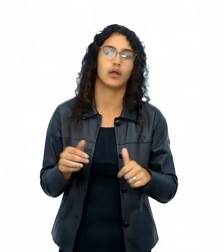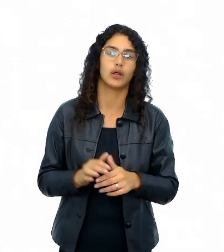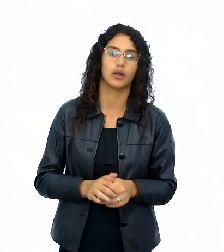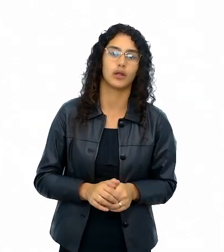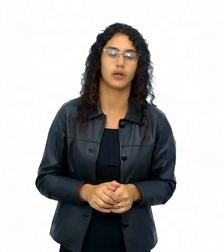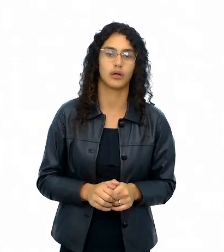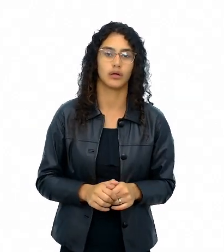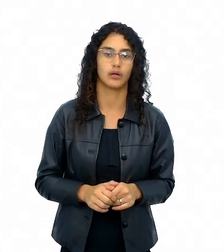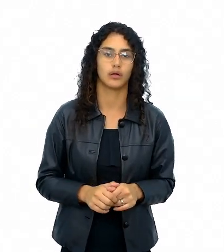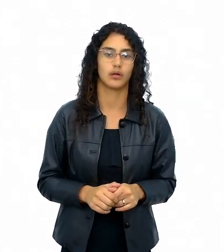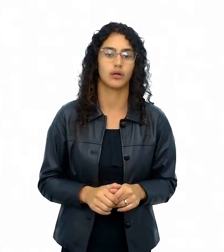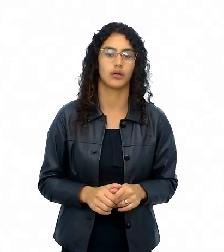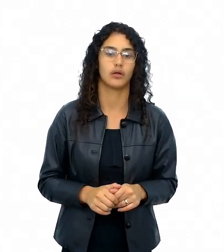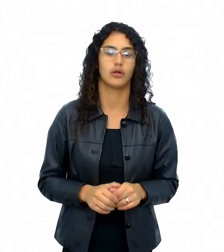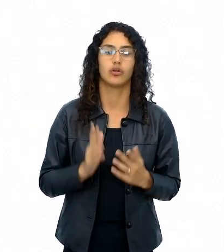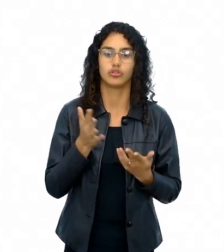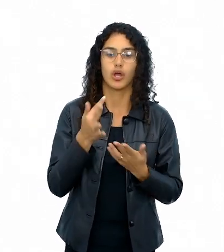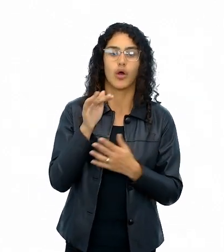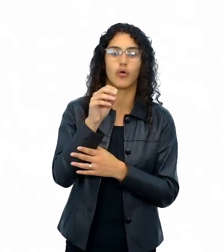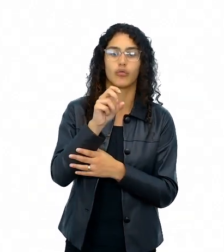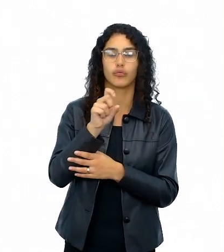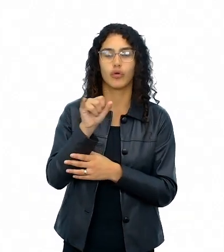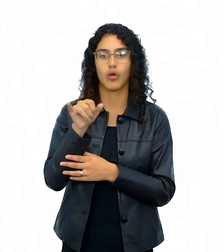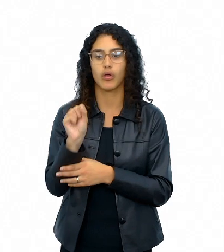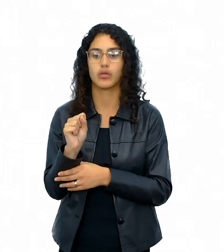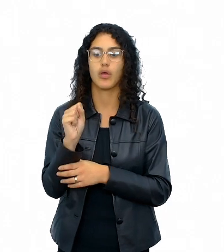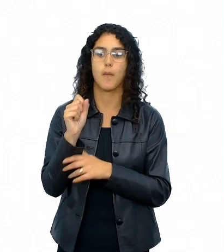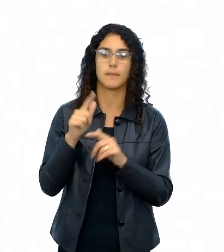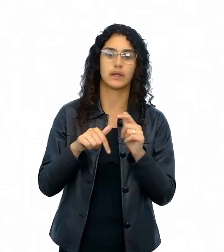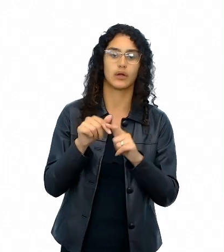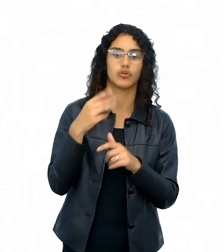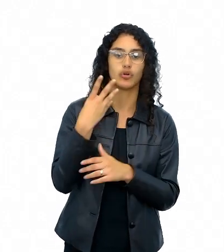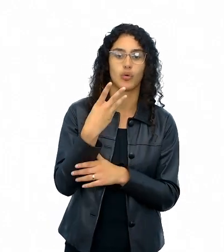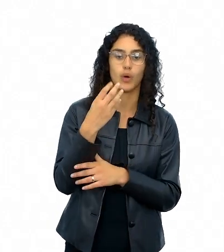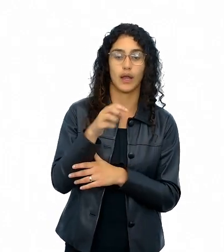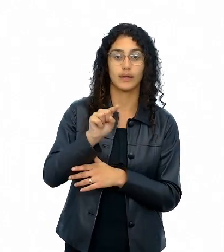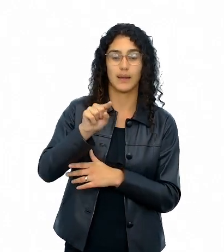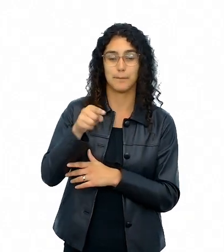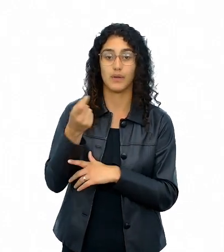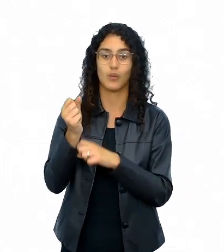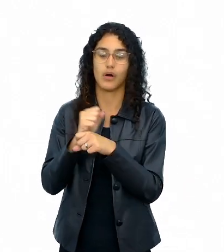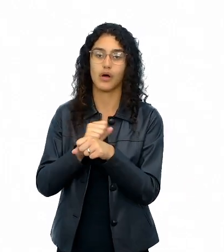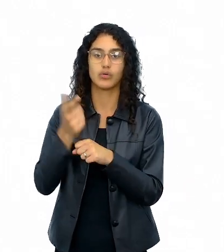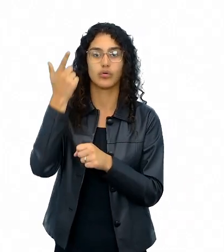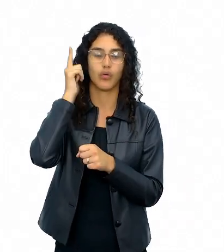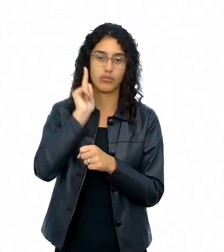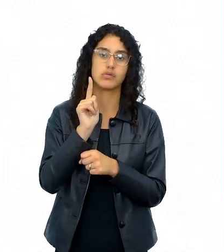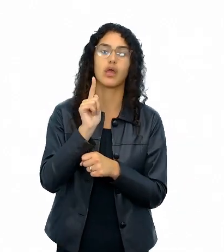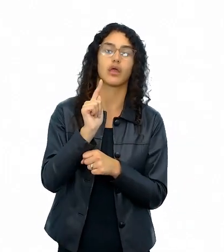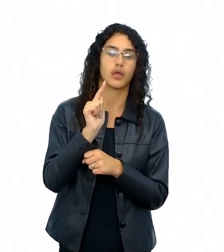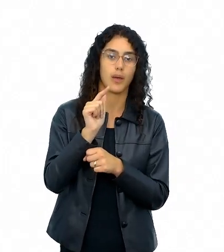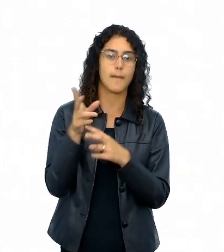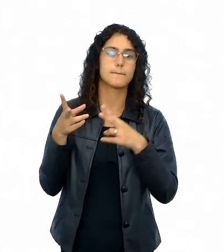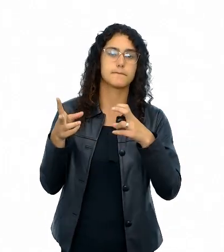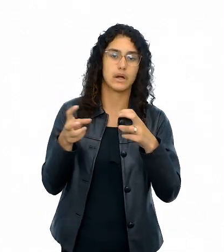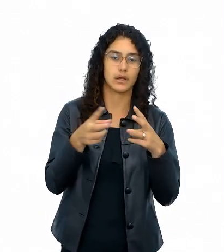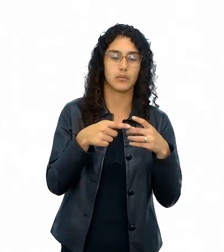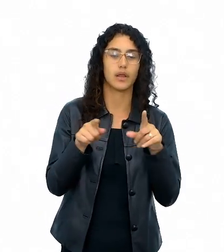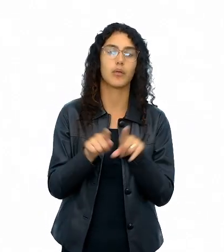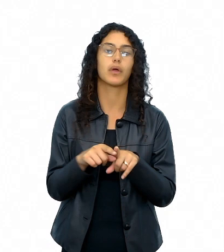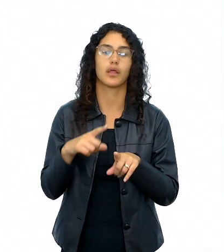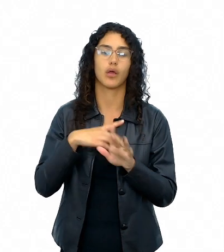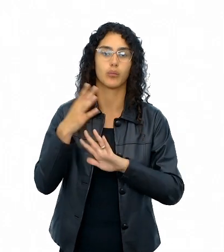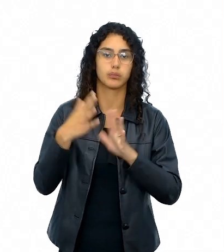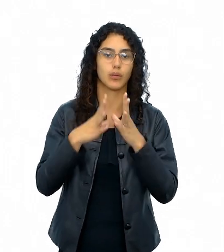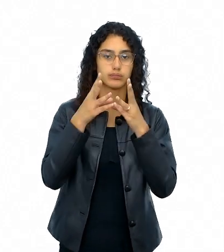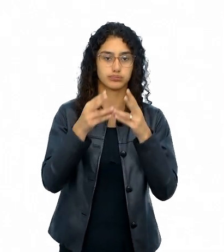Já um fóssil, algum material de 40 mil anos, a gente consegue sim perceber que já teve um